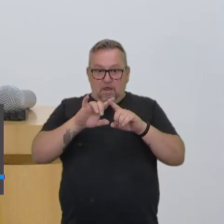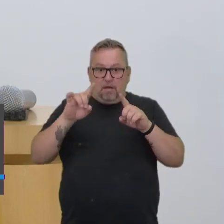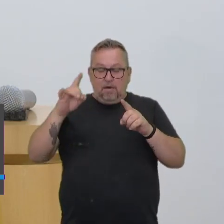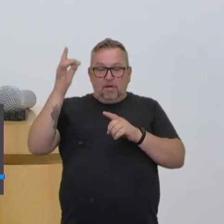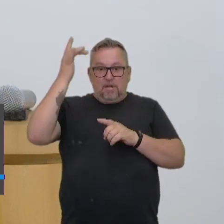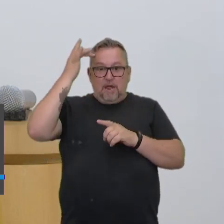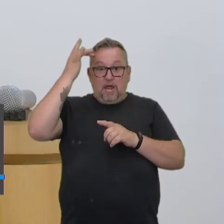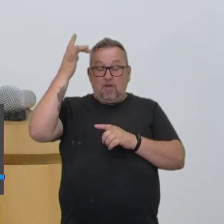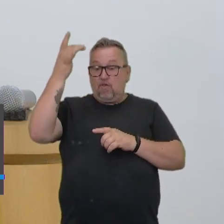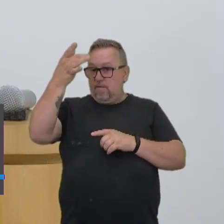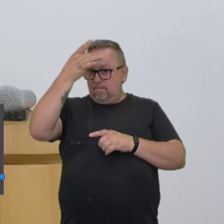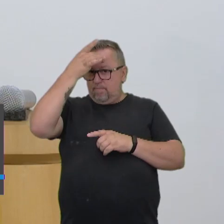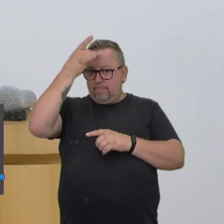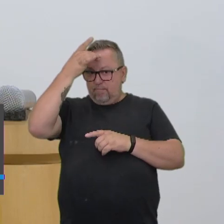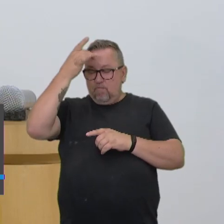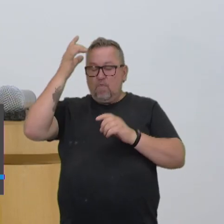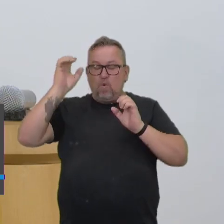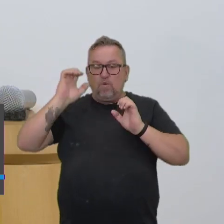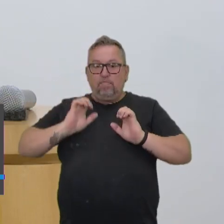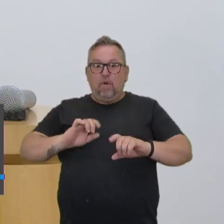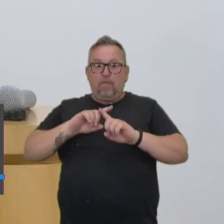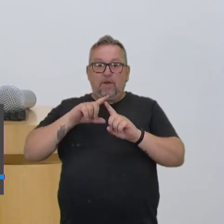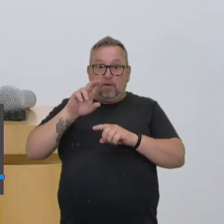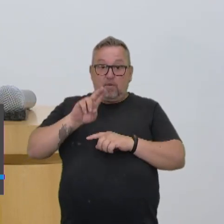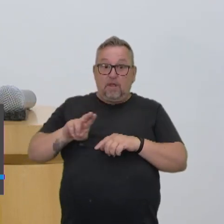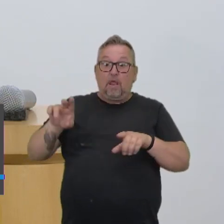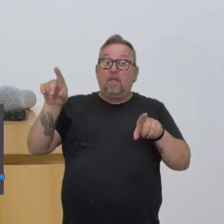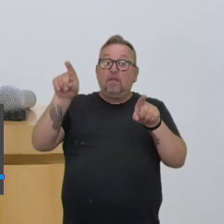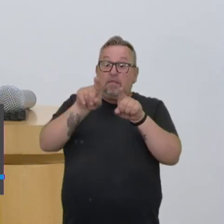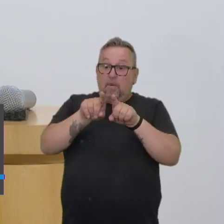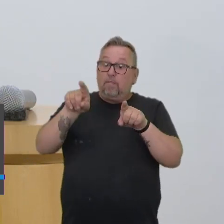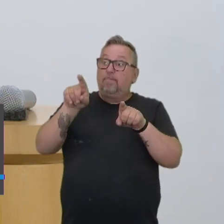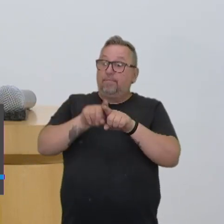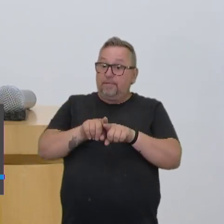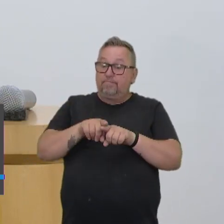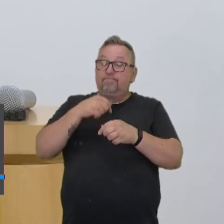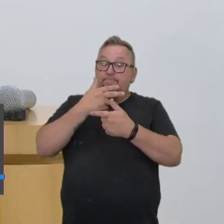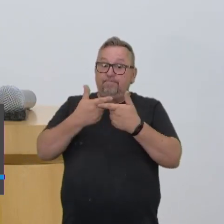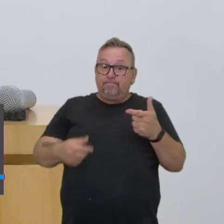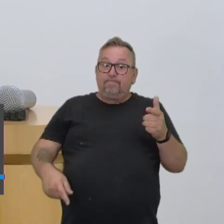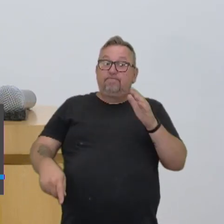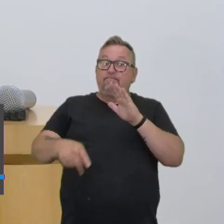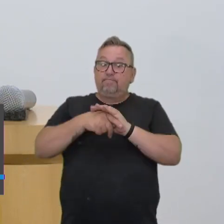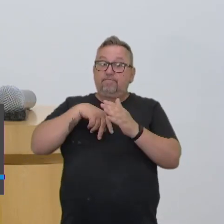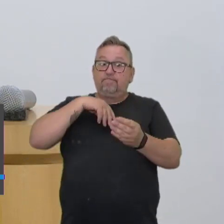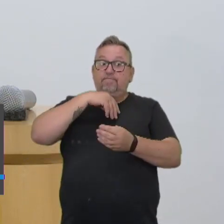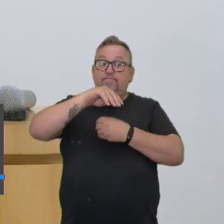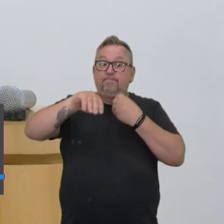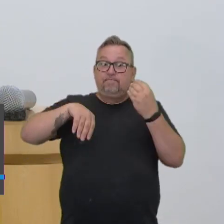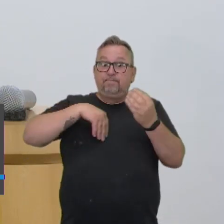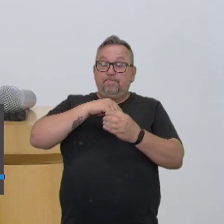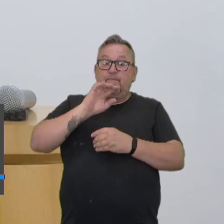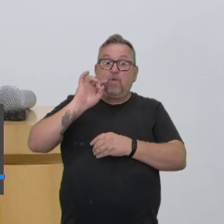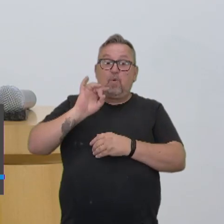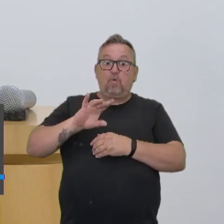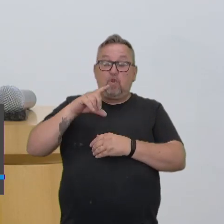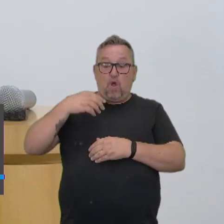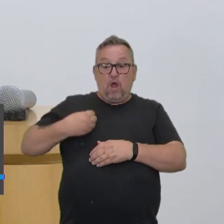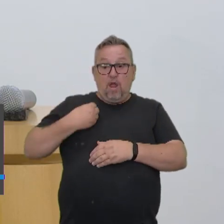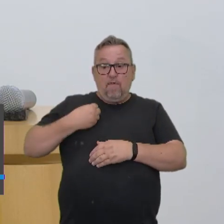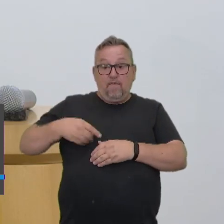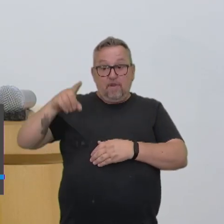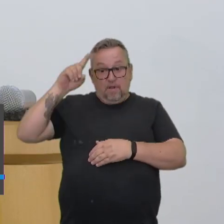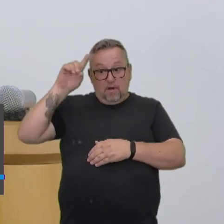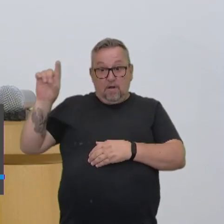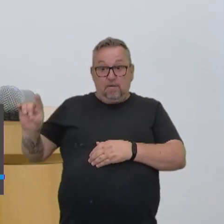moral devem ser aplicadas também em questões que envolvem não só a vida